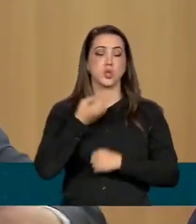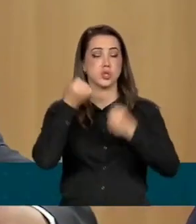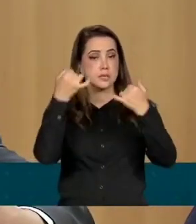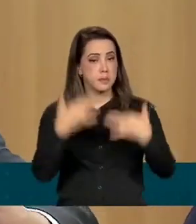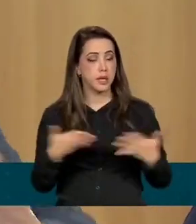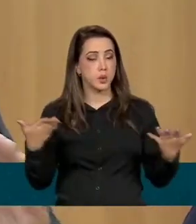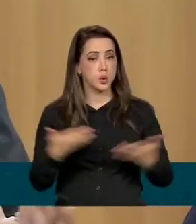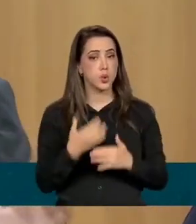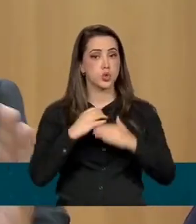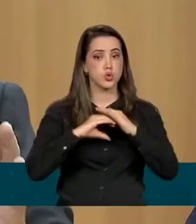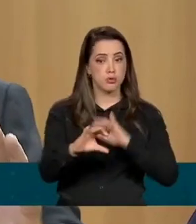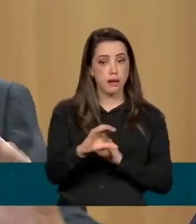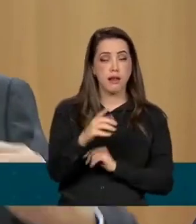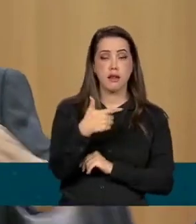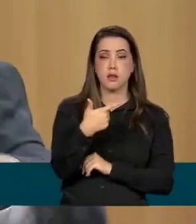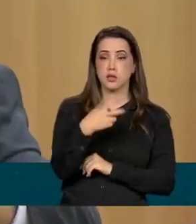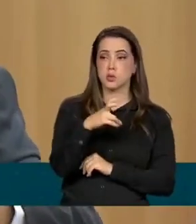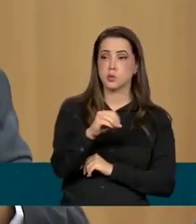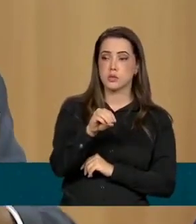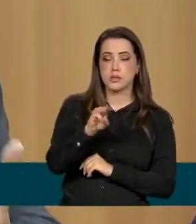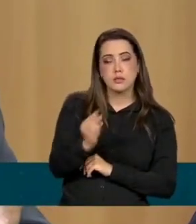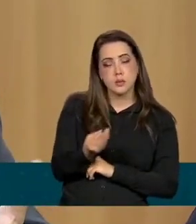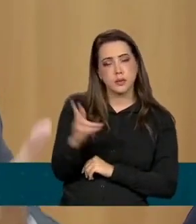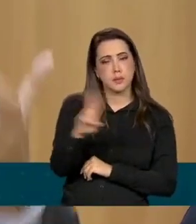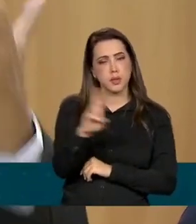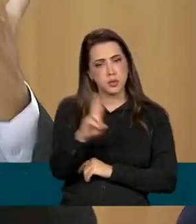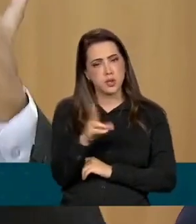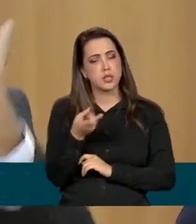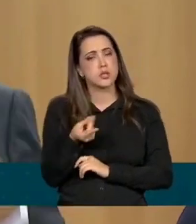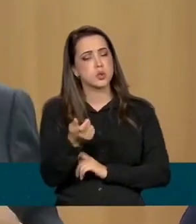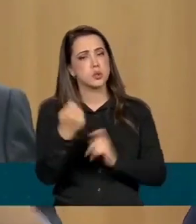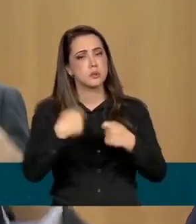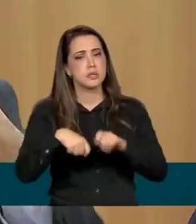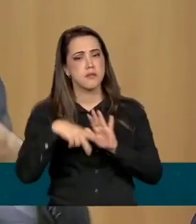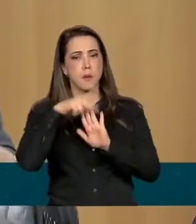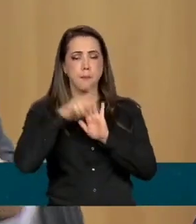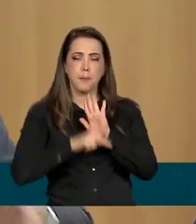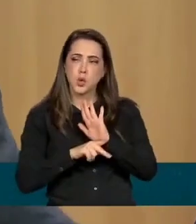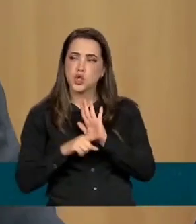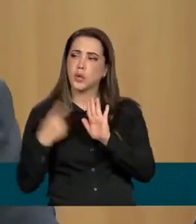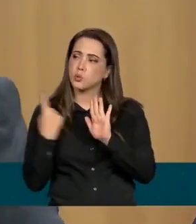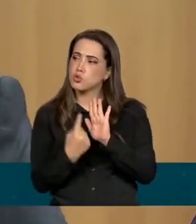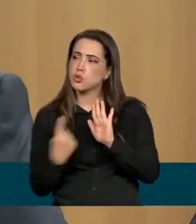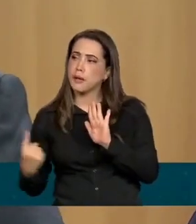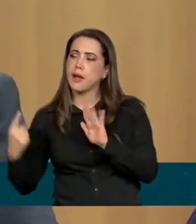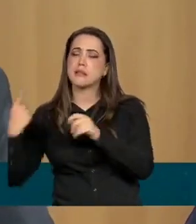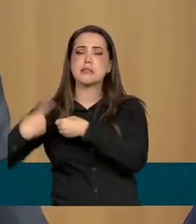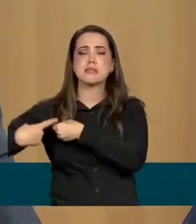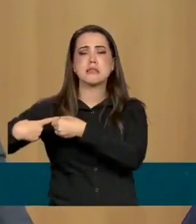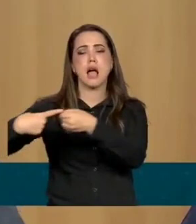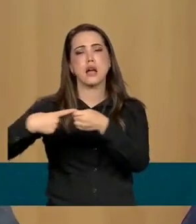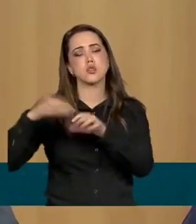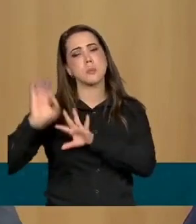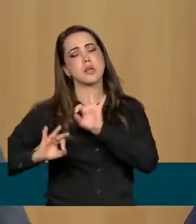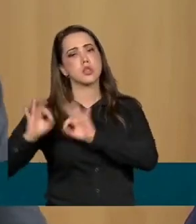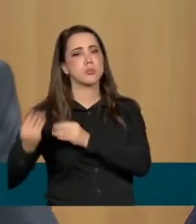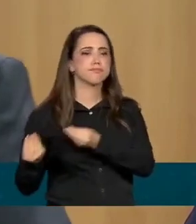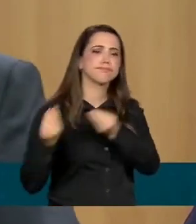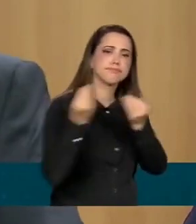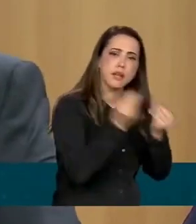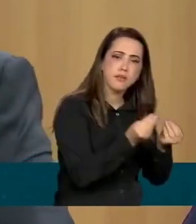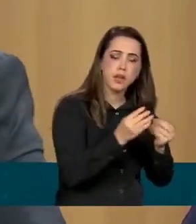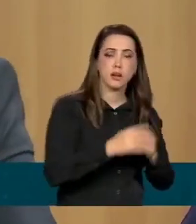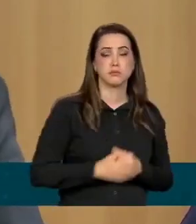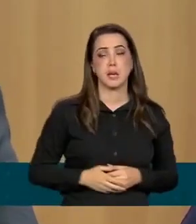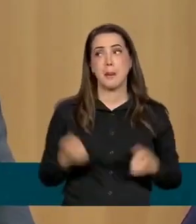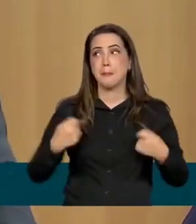milhões de reais. Esse recurso vai depender dos projetos que cada autoridade local irá fazer. É